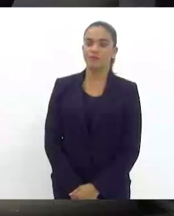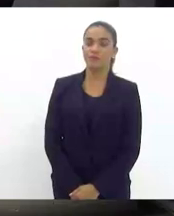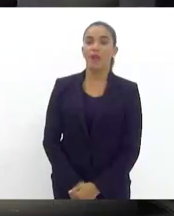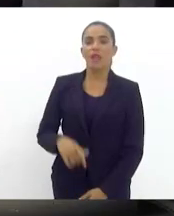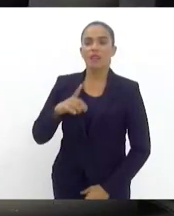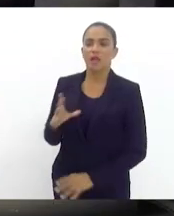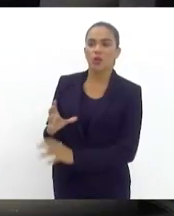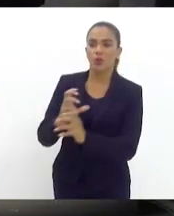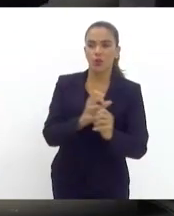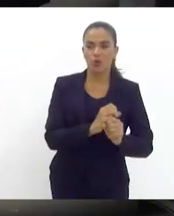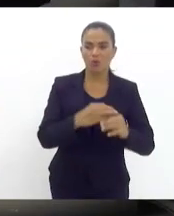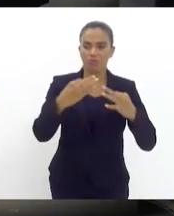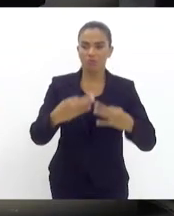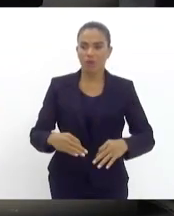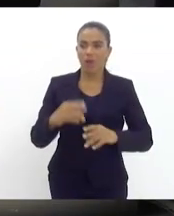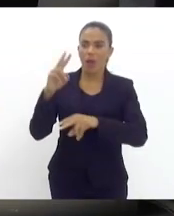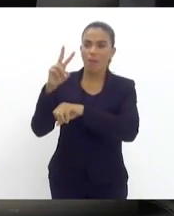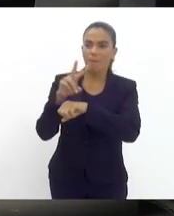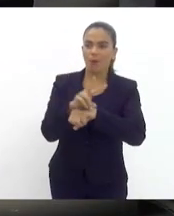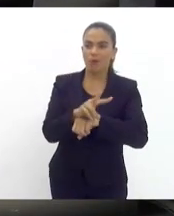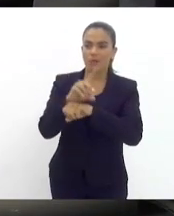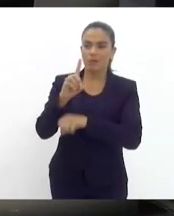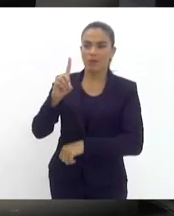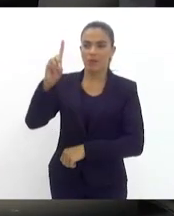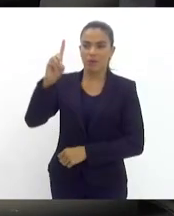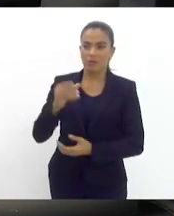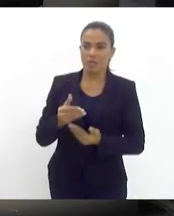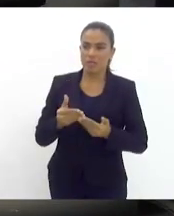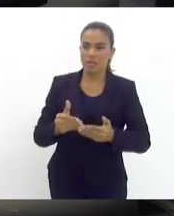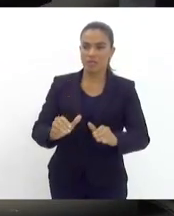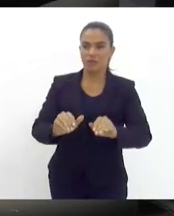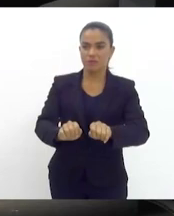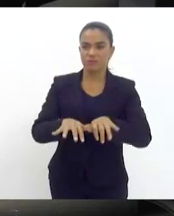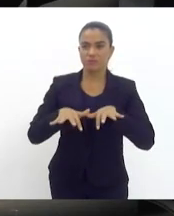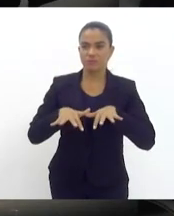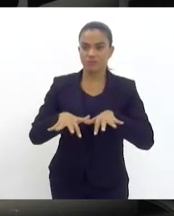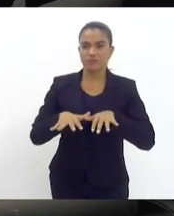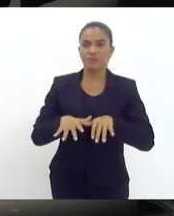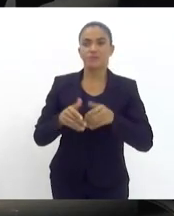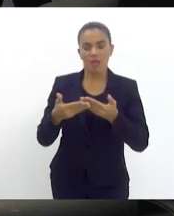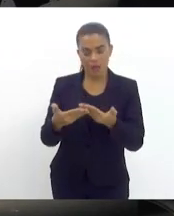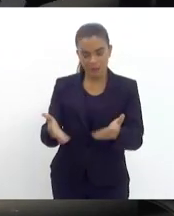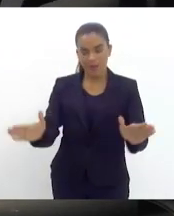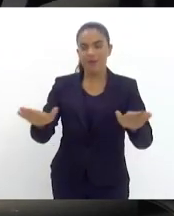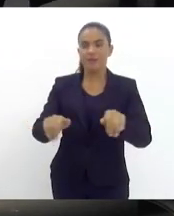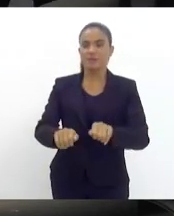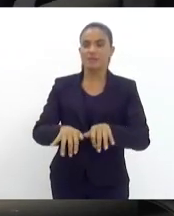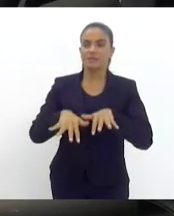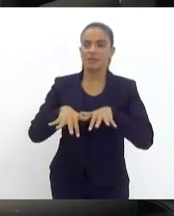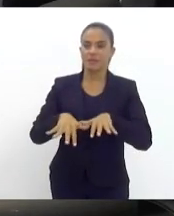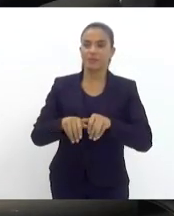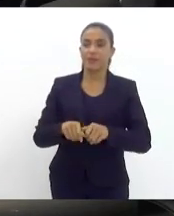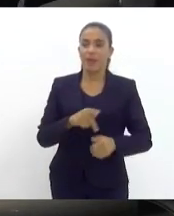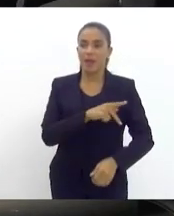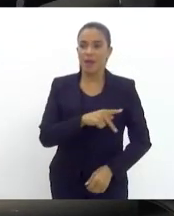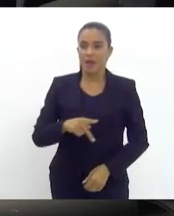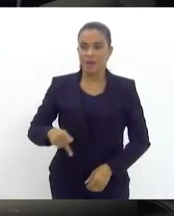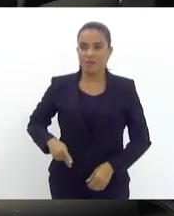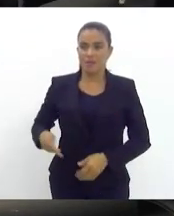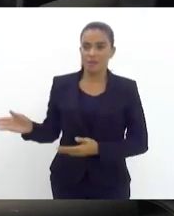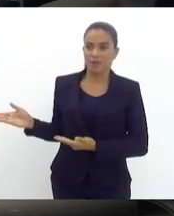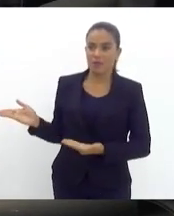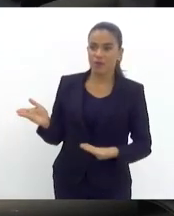havendo número legal e sobre a proteção de Deus iniciamos os nossos trabalhos está aberta sessão a presidência